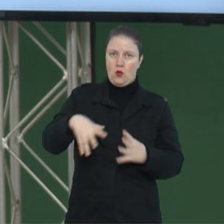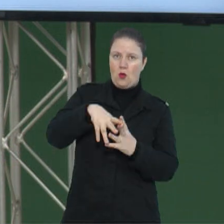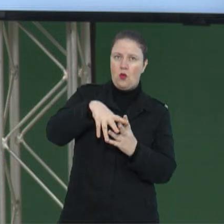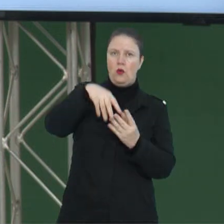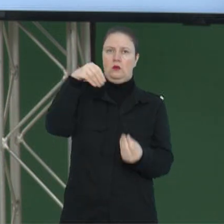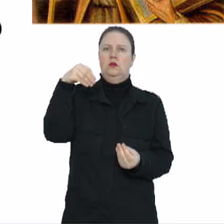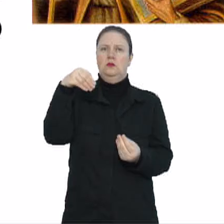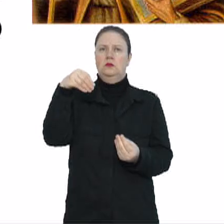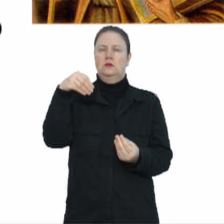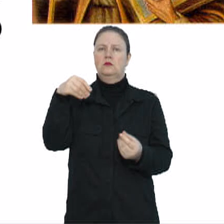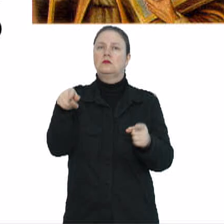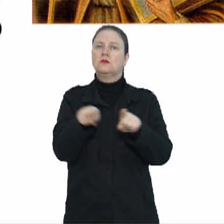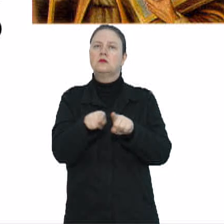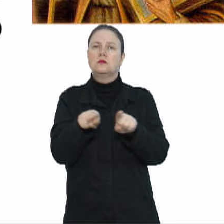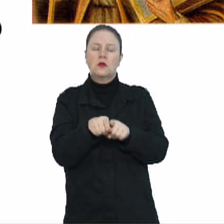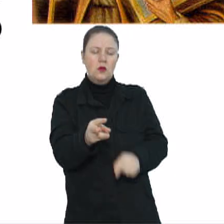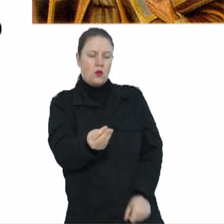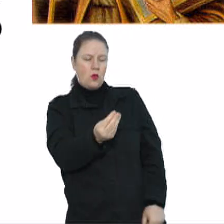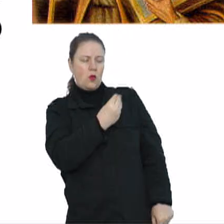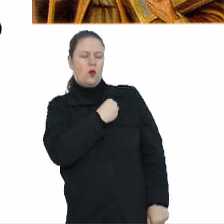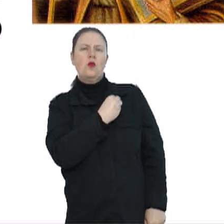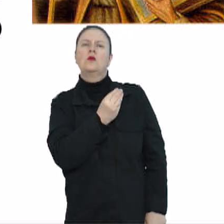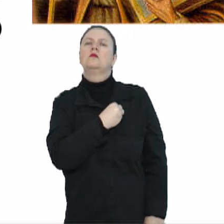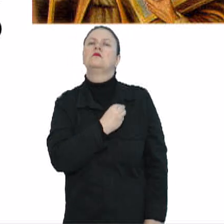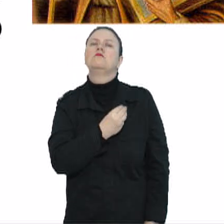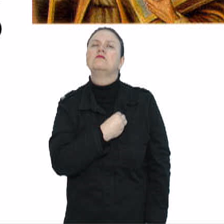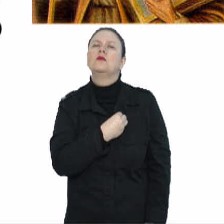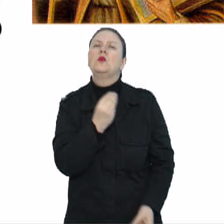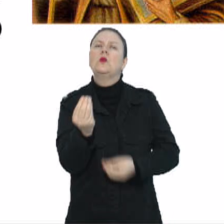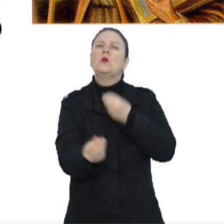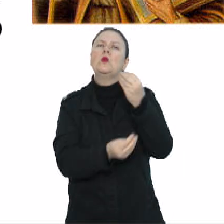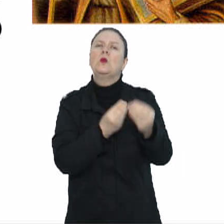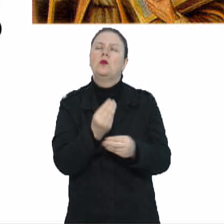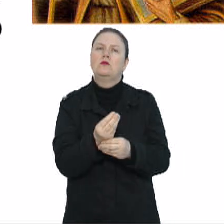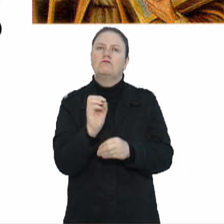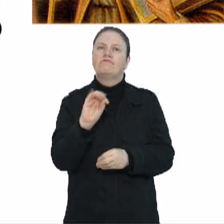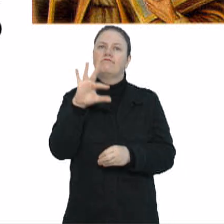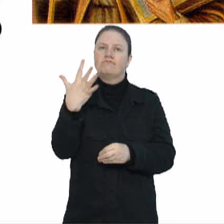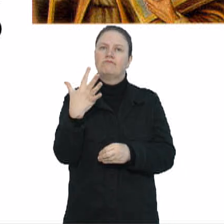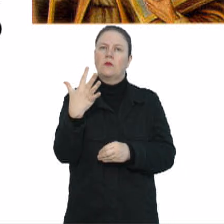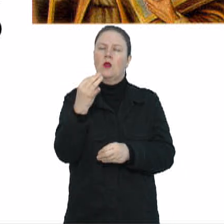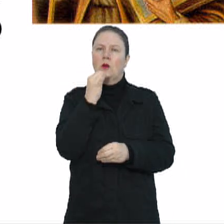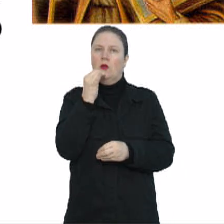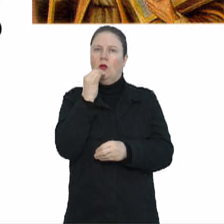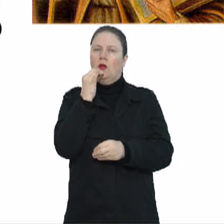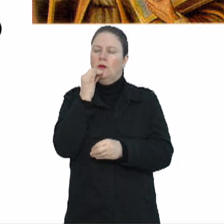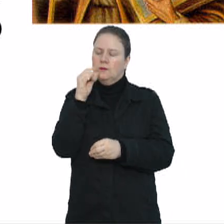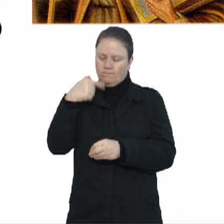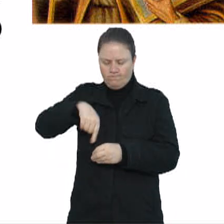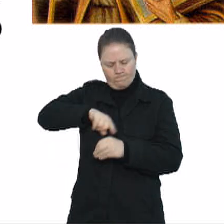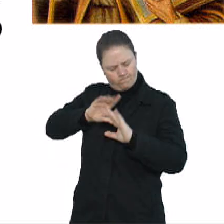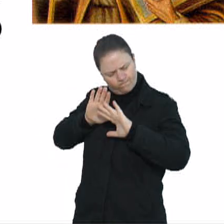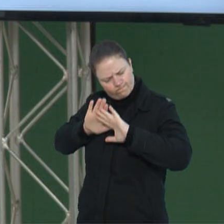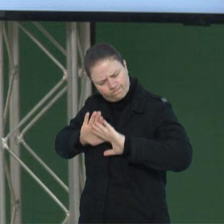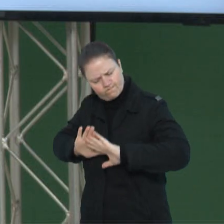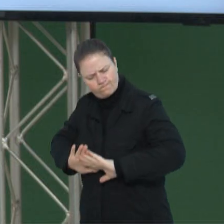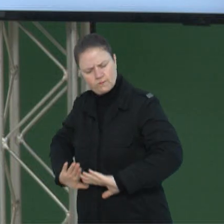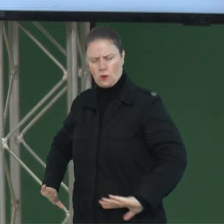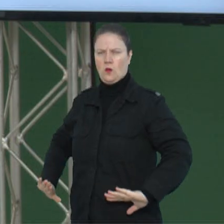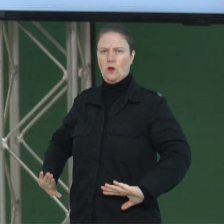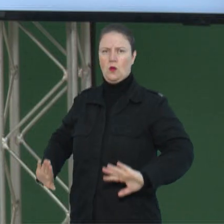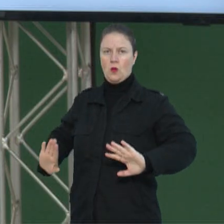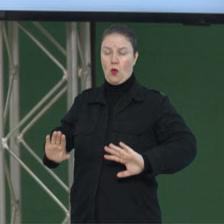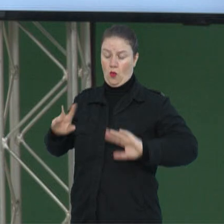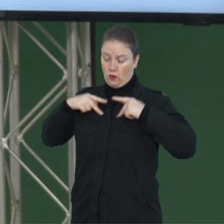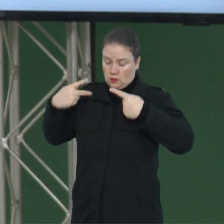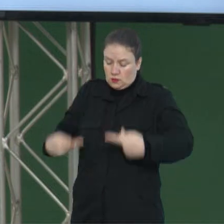pecado seria a submissão, quando existe o pecado, né? O pecado existe quando há a submissão do espírito à matéria, né? Ser humano é corpo